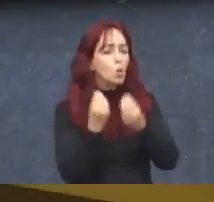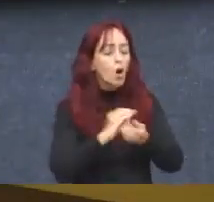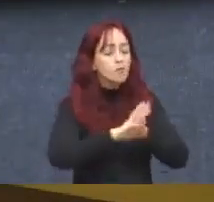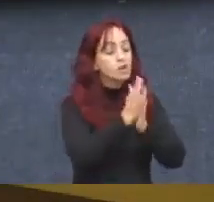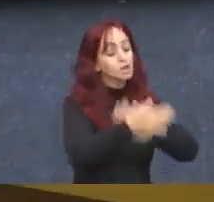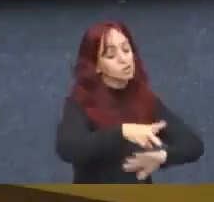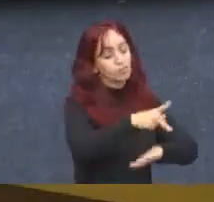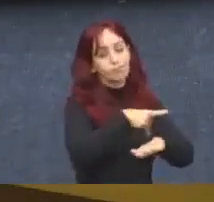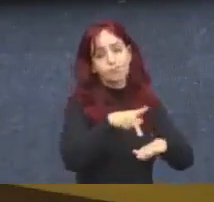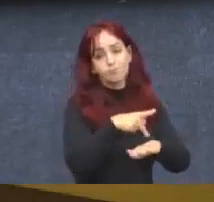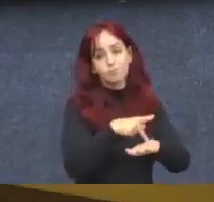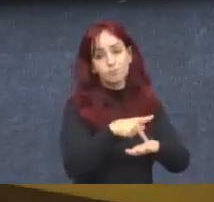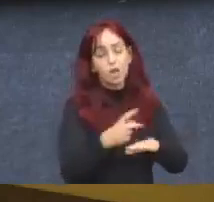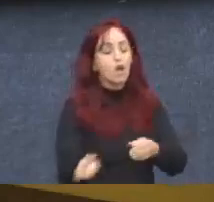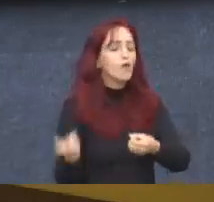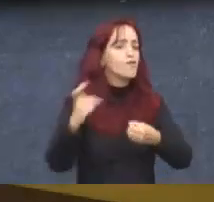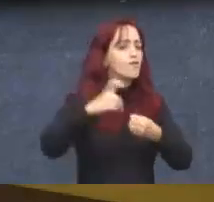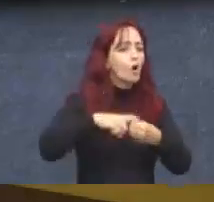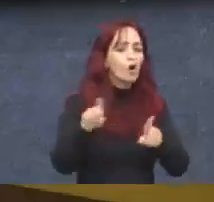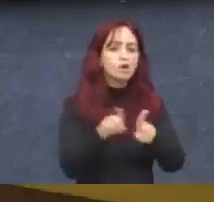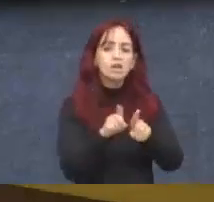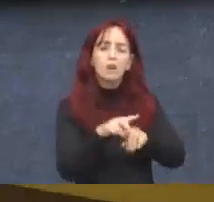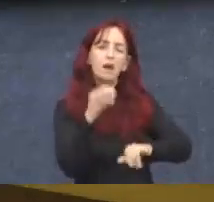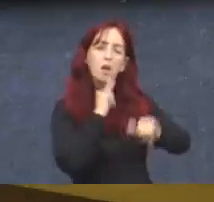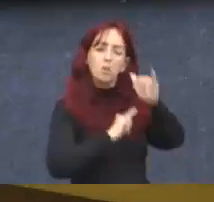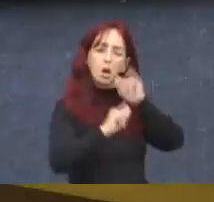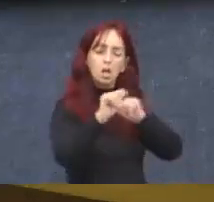país. Volta daquele programa de